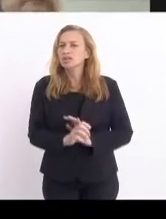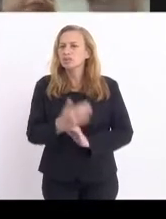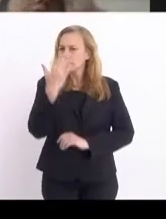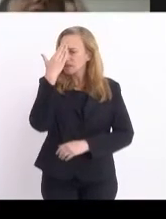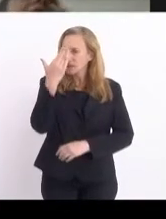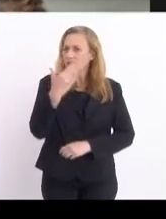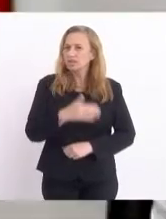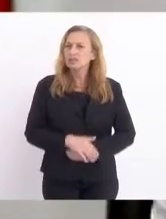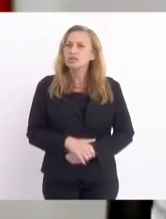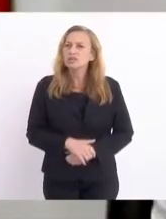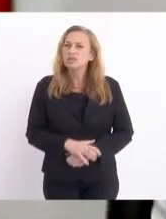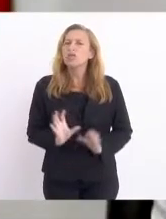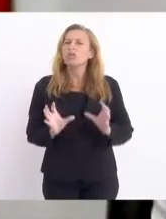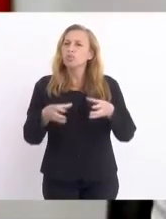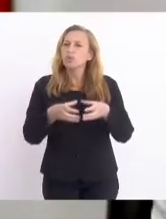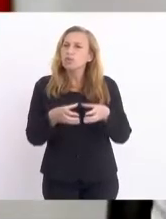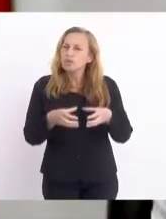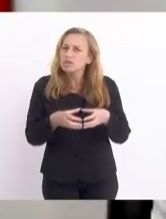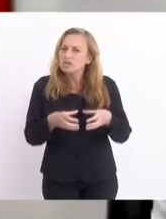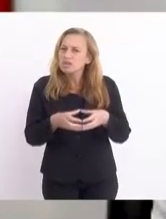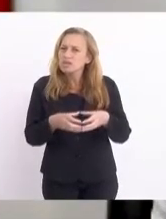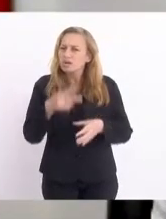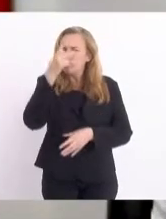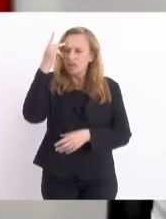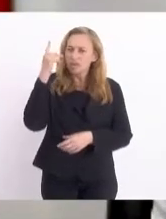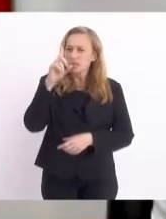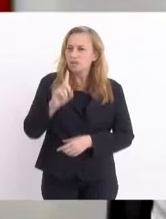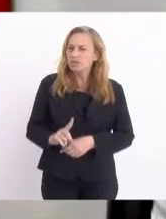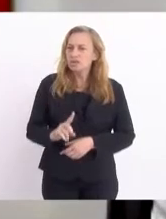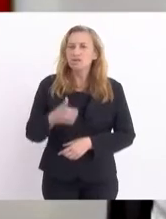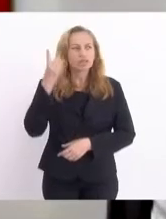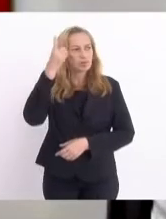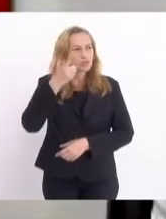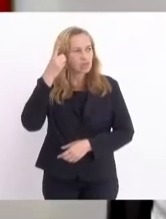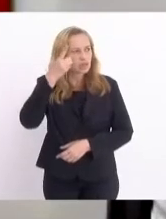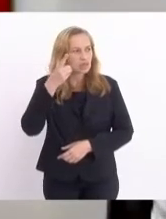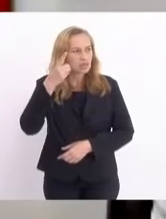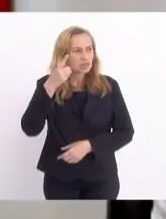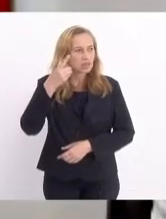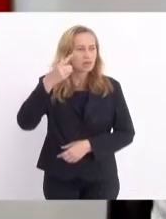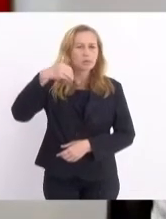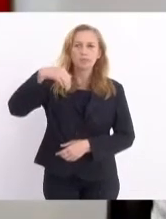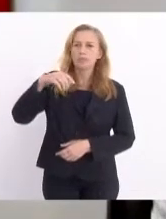Obrigada. Pela Comissão de Pessoa com Deficiência, deputado Marcelo Cabeleireiro.